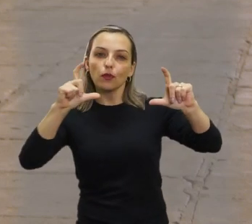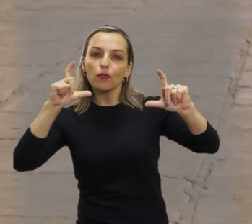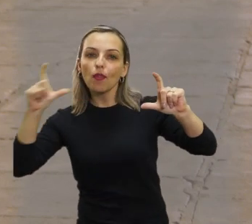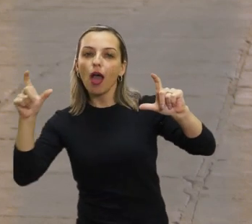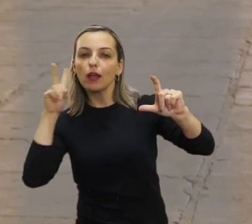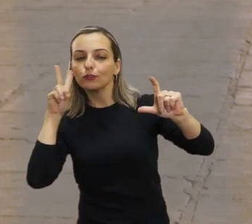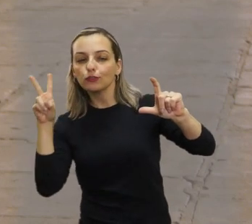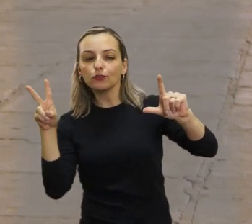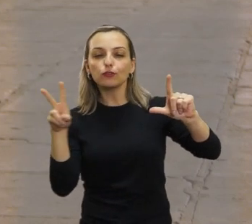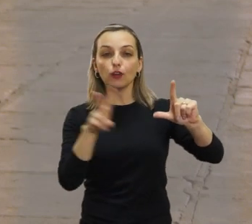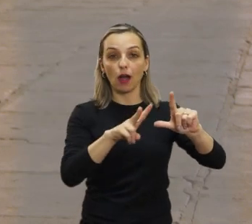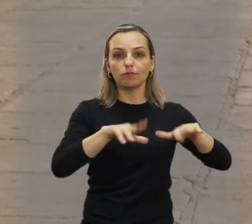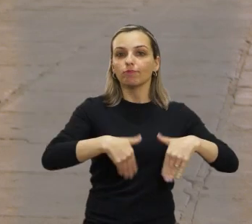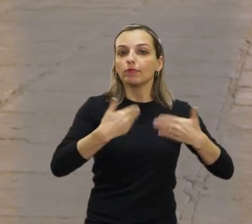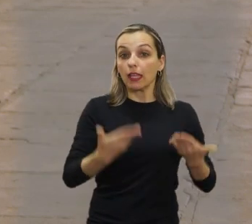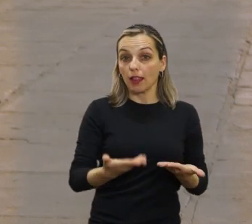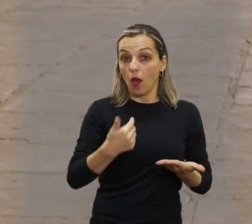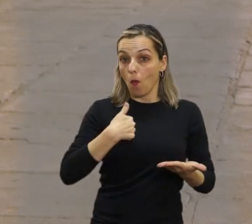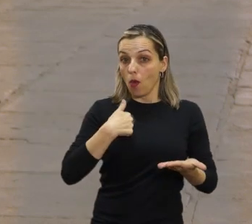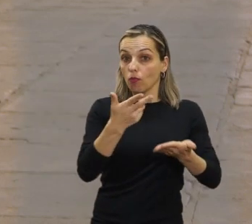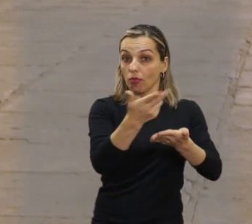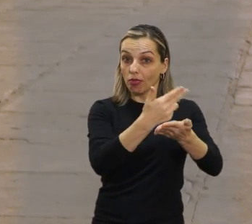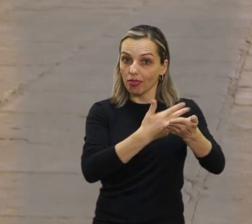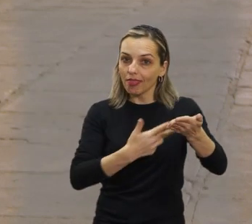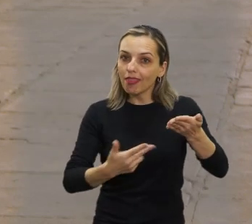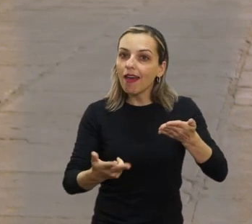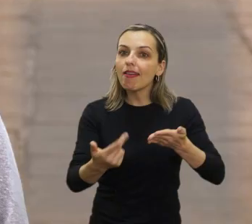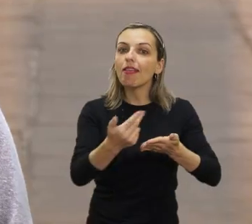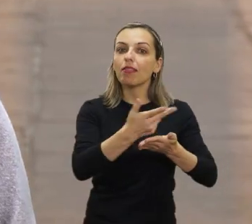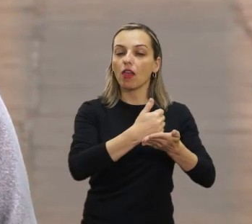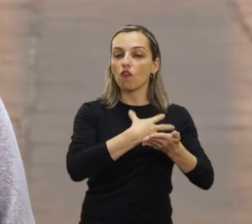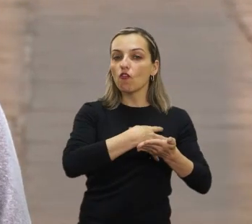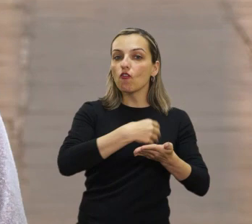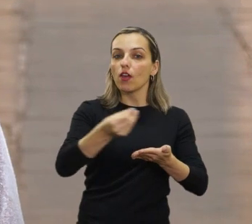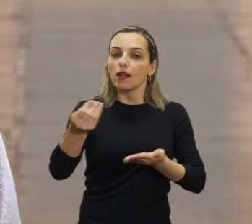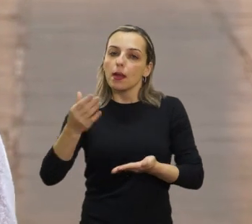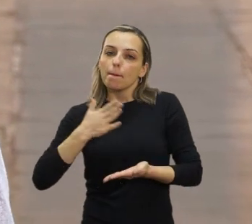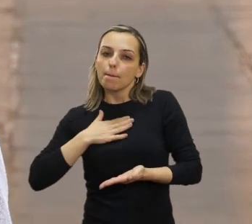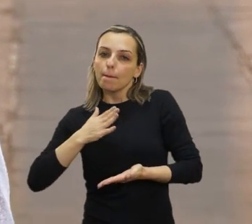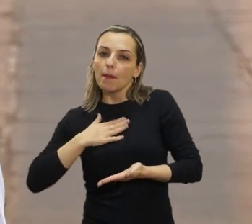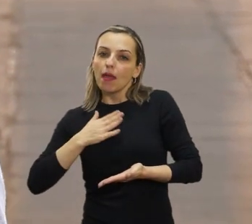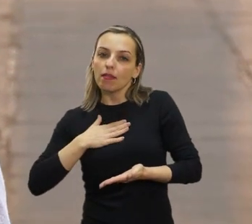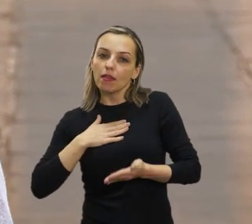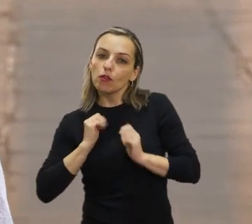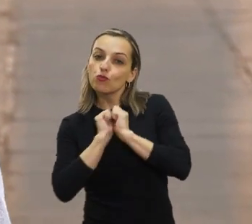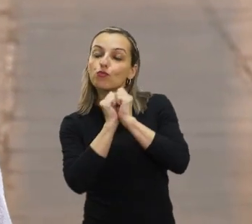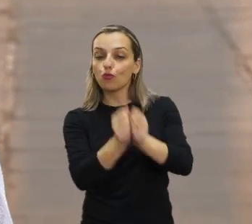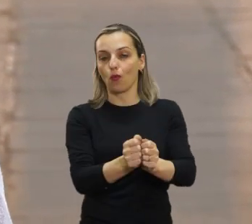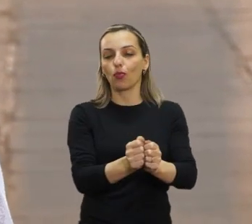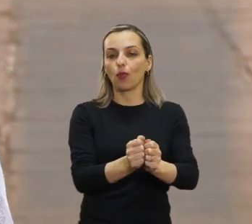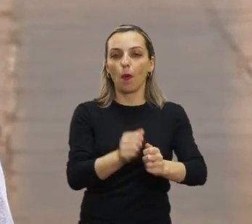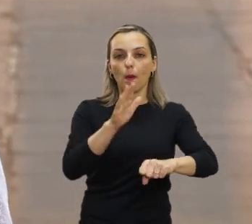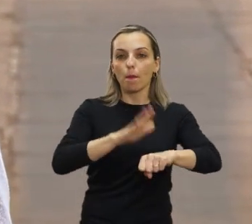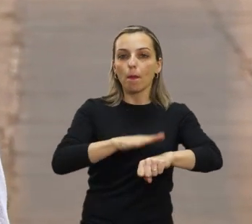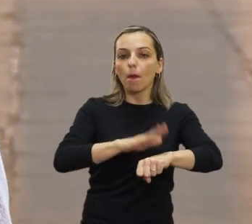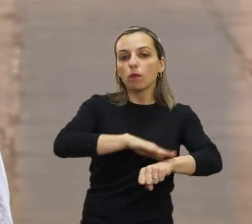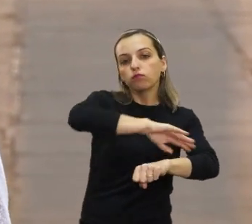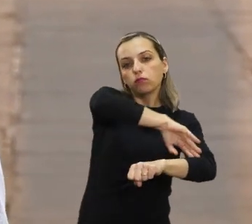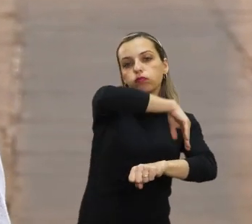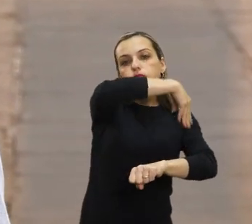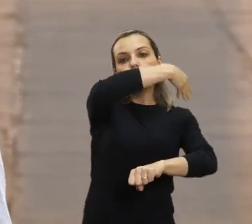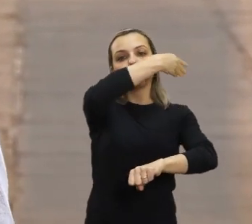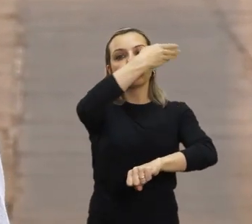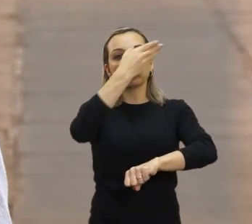animação junto, retomar, ver histórias em quadrinhos junto, né? Então, eu comecei a desenhar muito para ela e eu